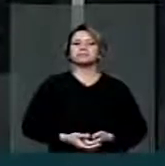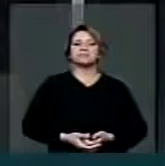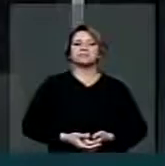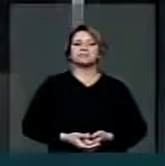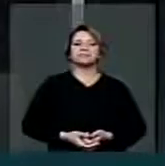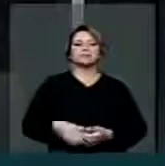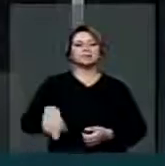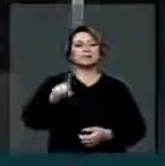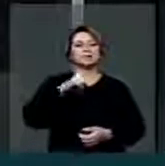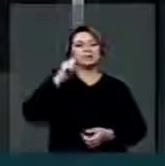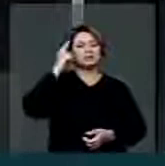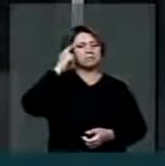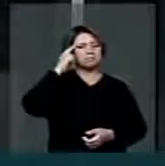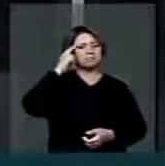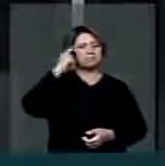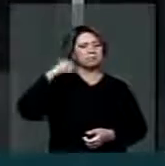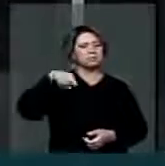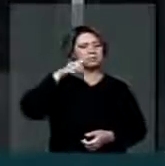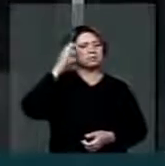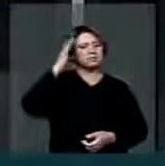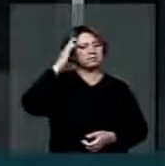para refletir desta tribuna